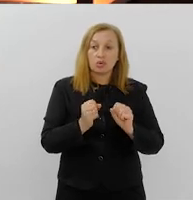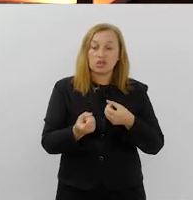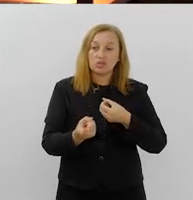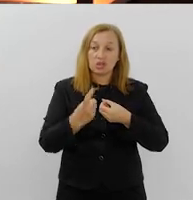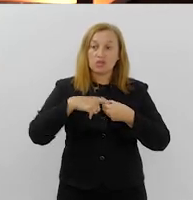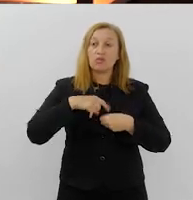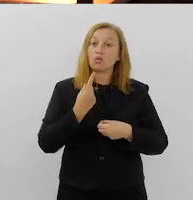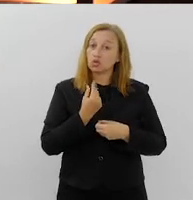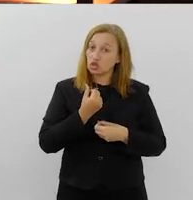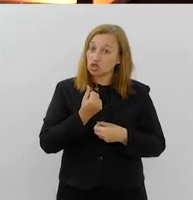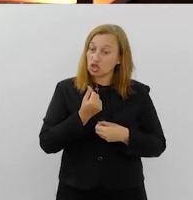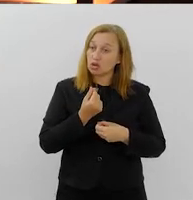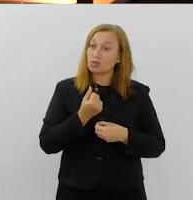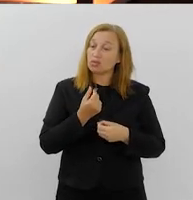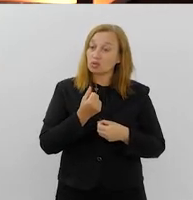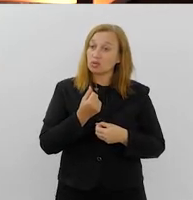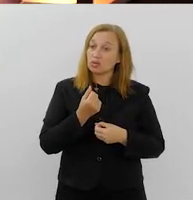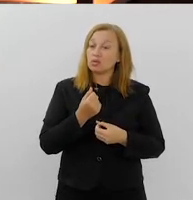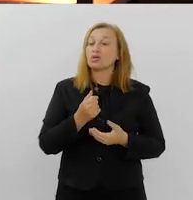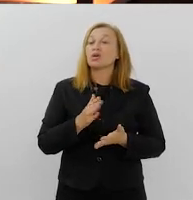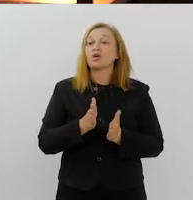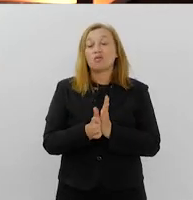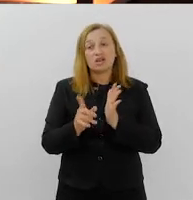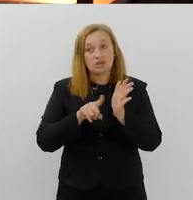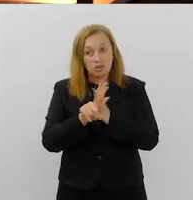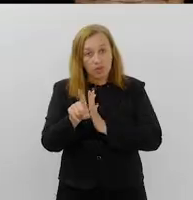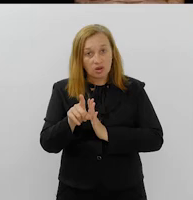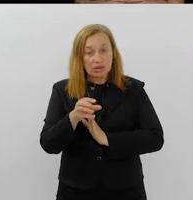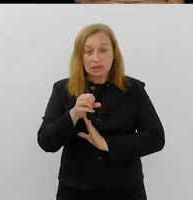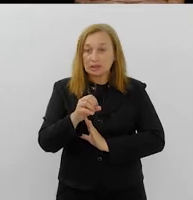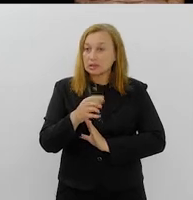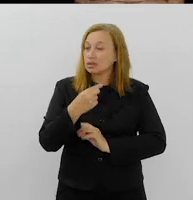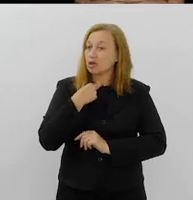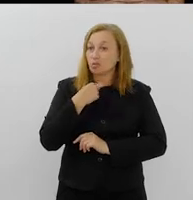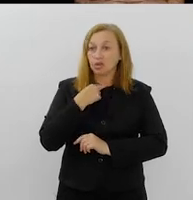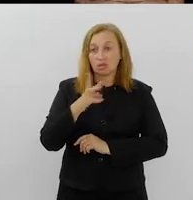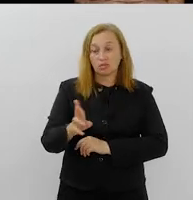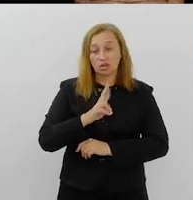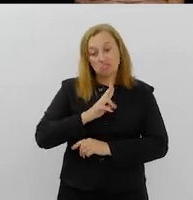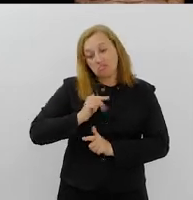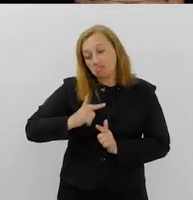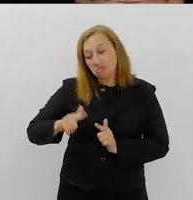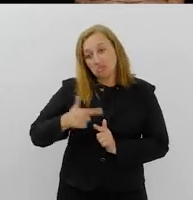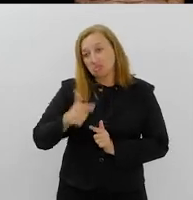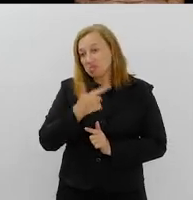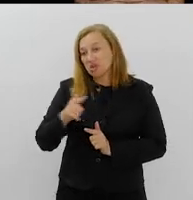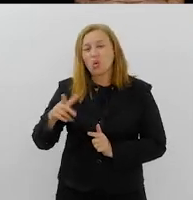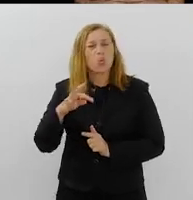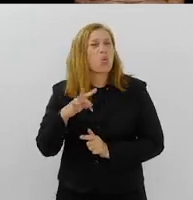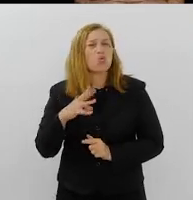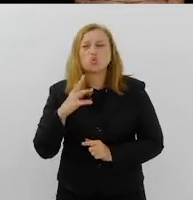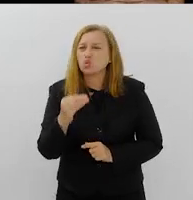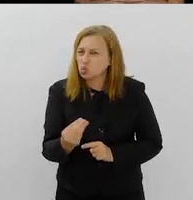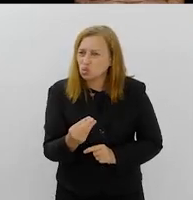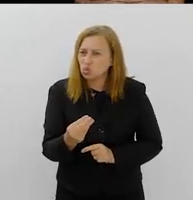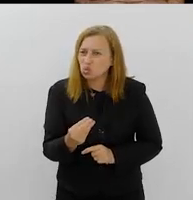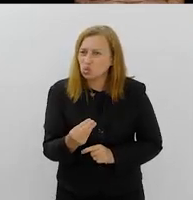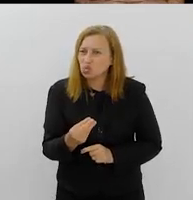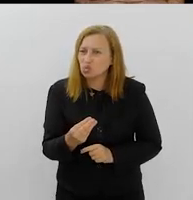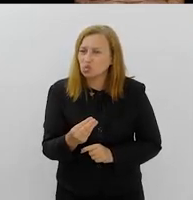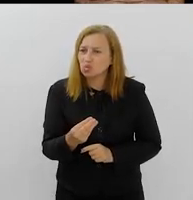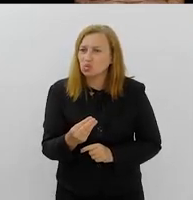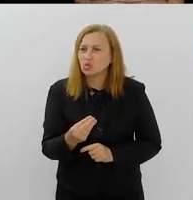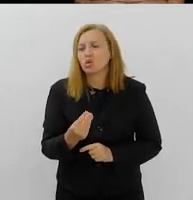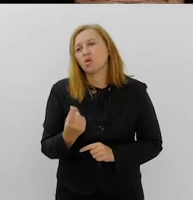seguradora possa me ressarcir do perecível que Vou se te fazer uma estragou. pergunta, se você não puder responder sem problema nenhum. Com tudo